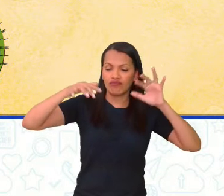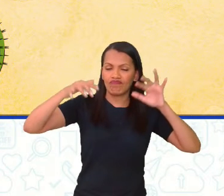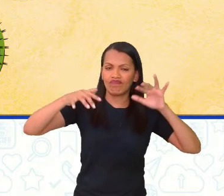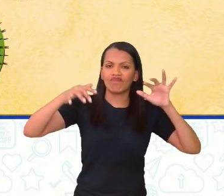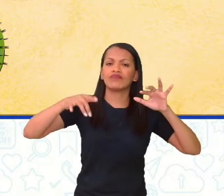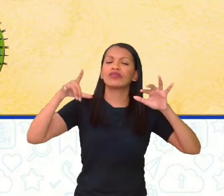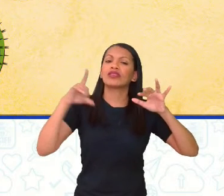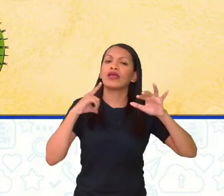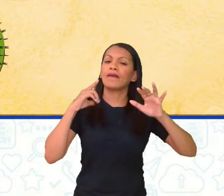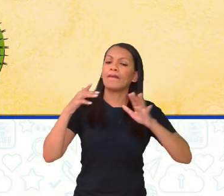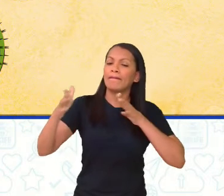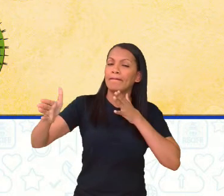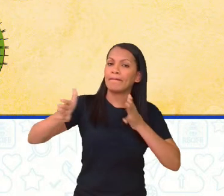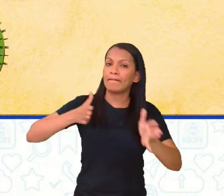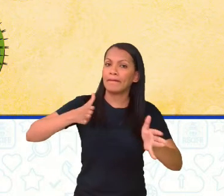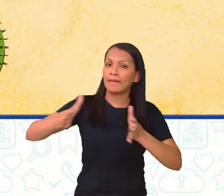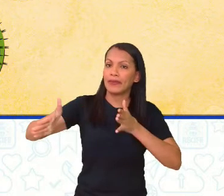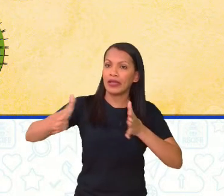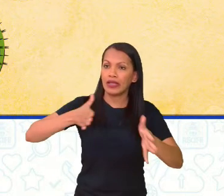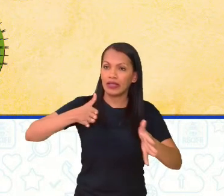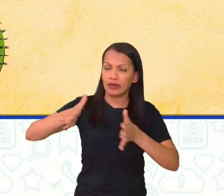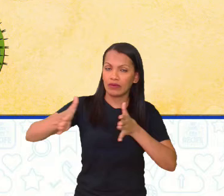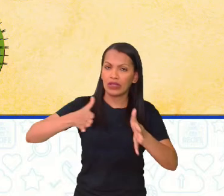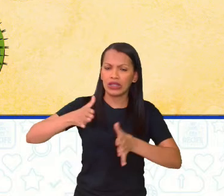ter períodos que vão ficar ali